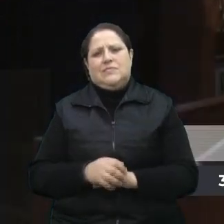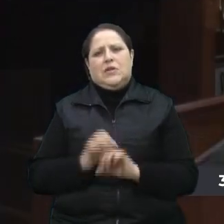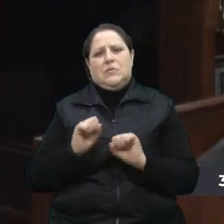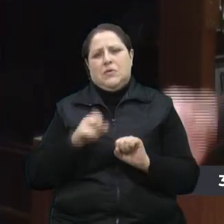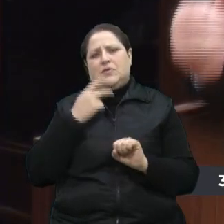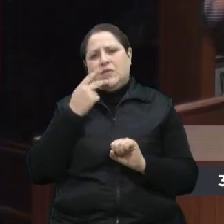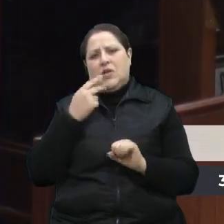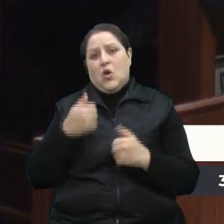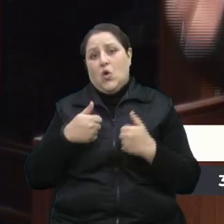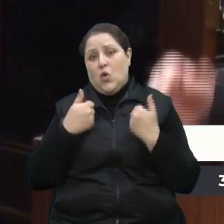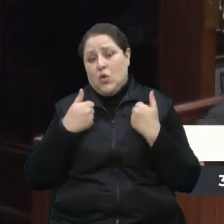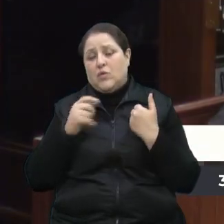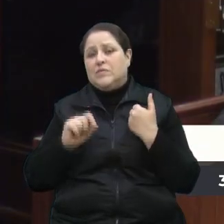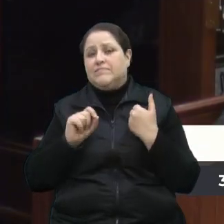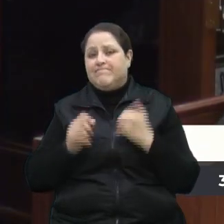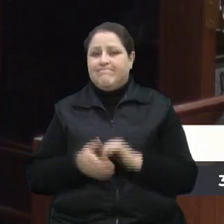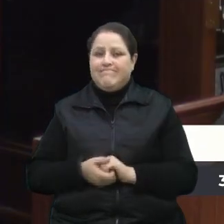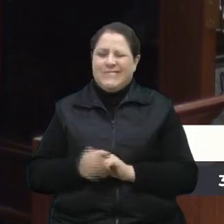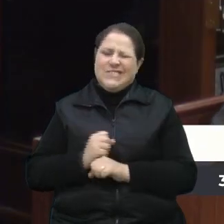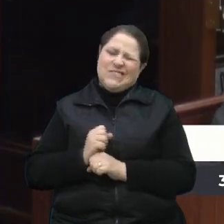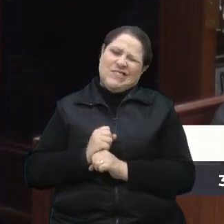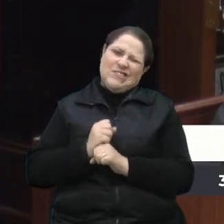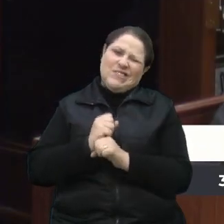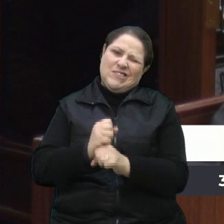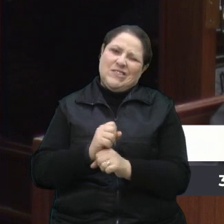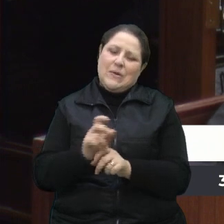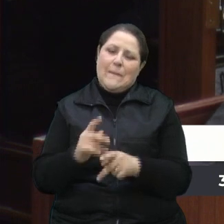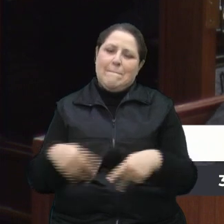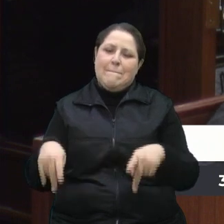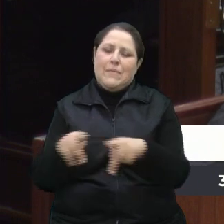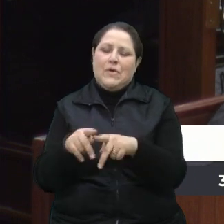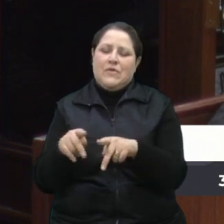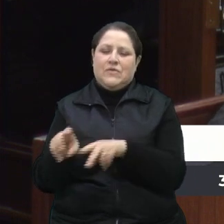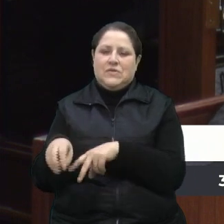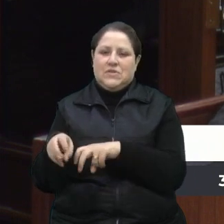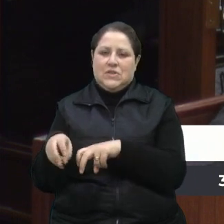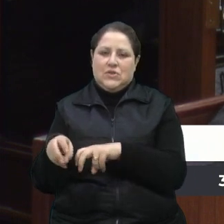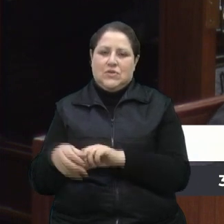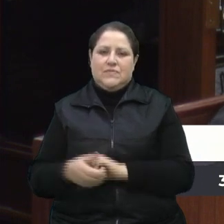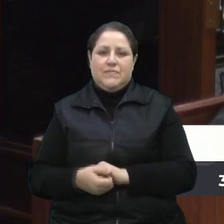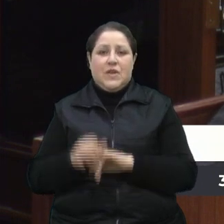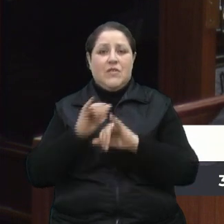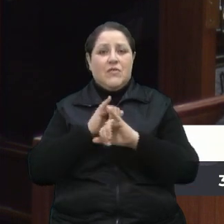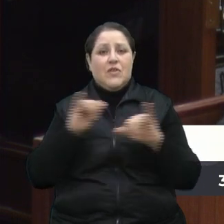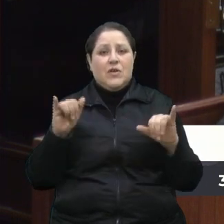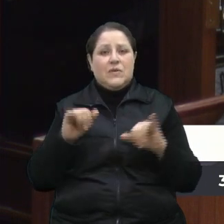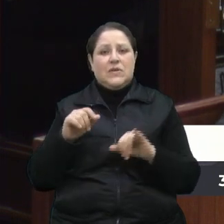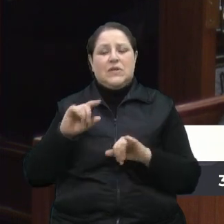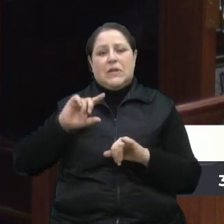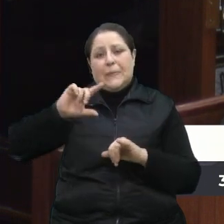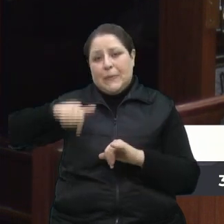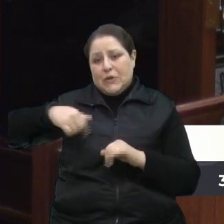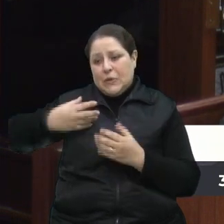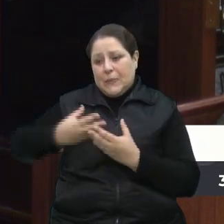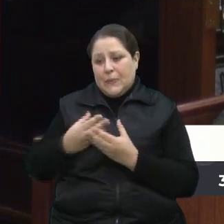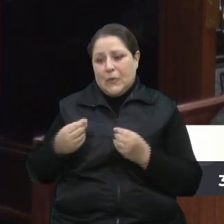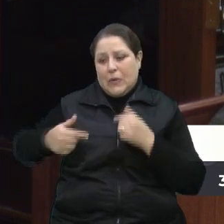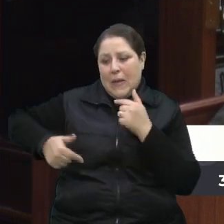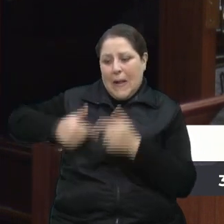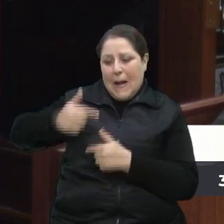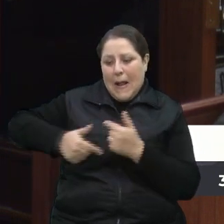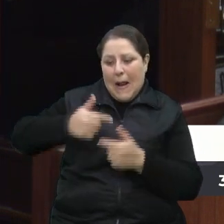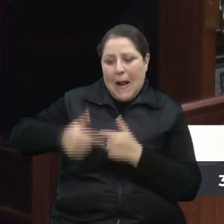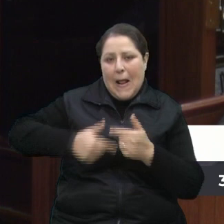com orgulho né muitos anos pelo povo do interior eu informo que após muito trabalho muita luta